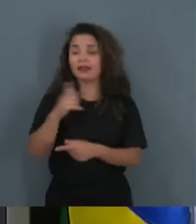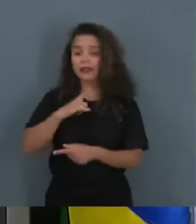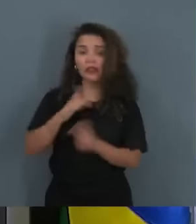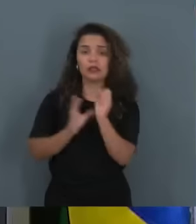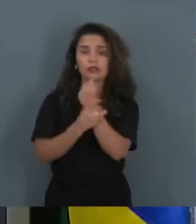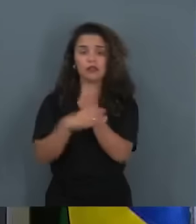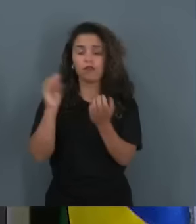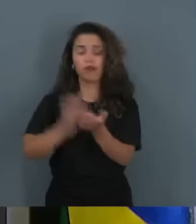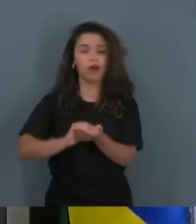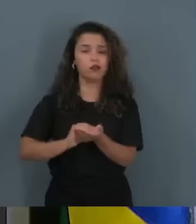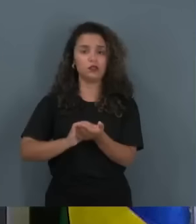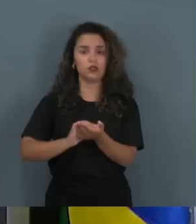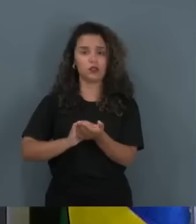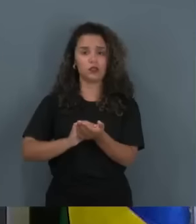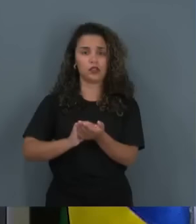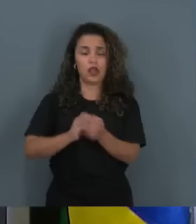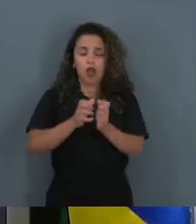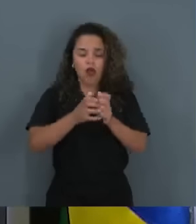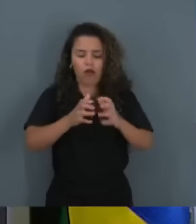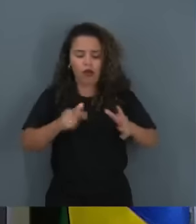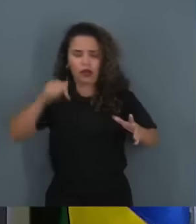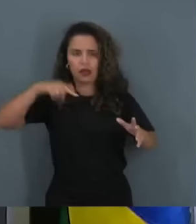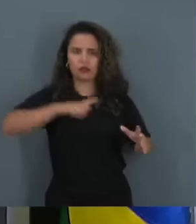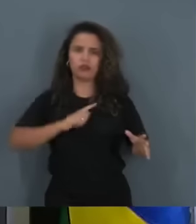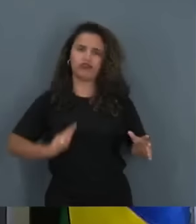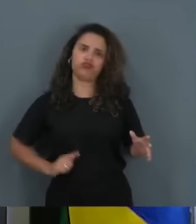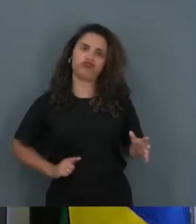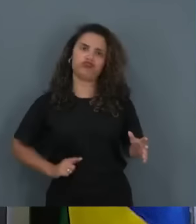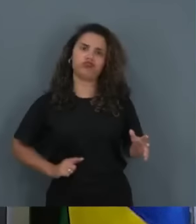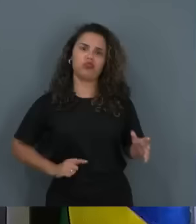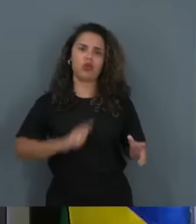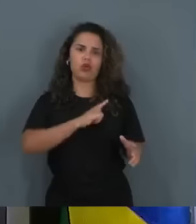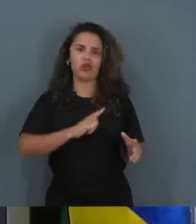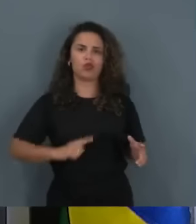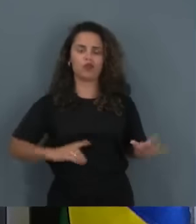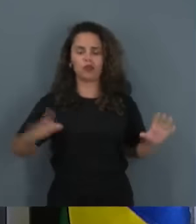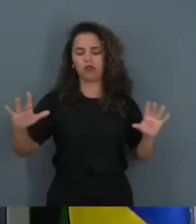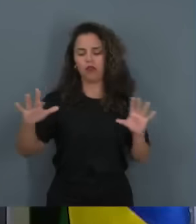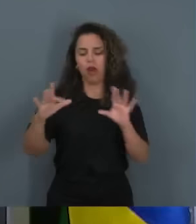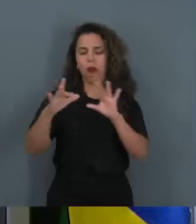que é crescente nesse governo, um governo que se alia